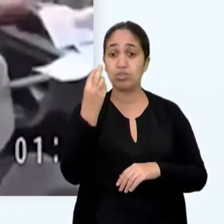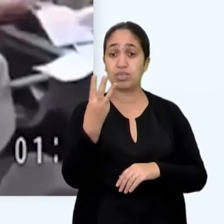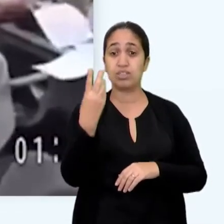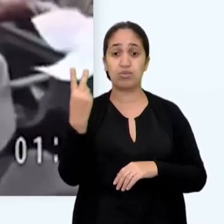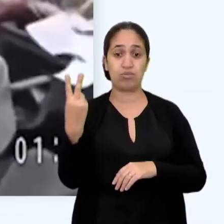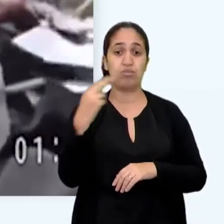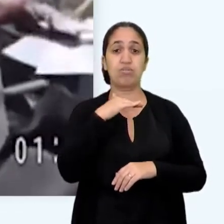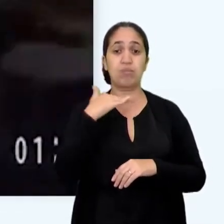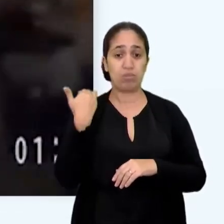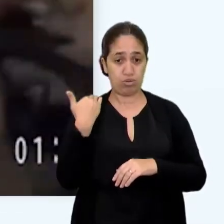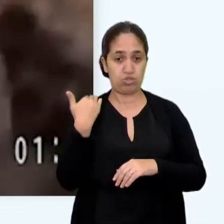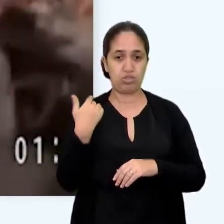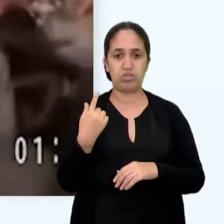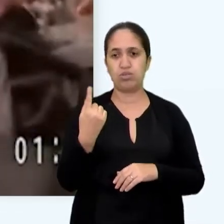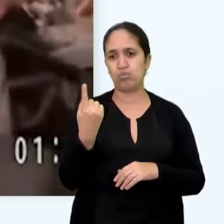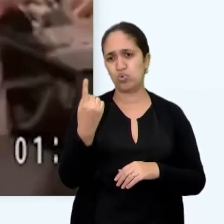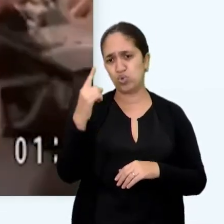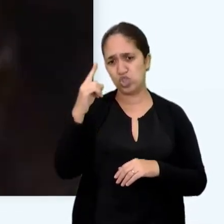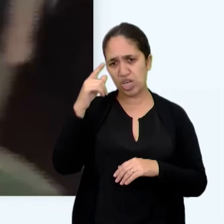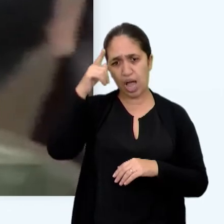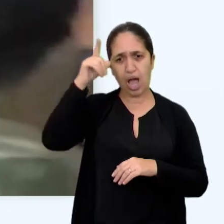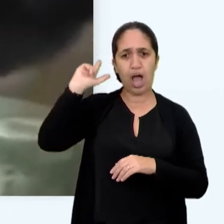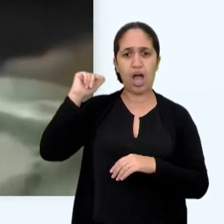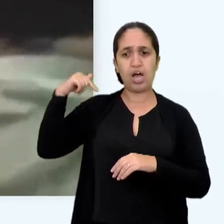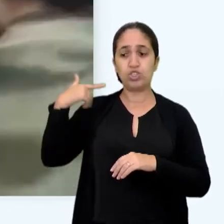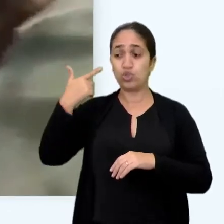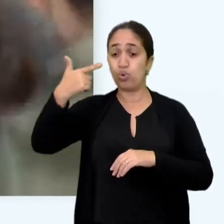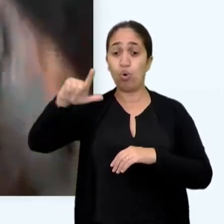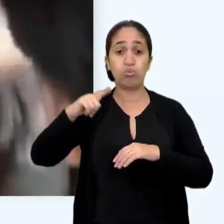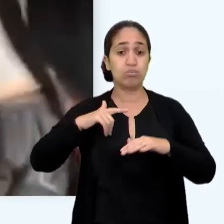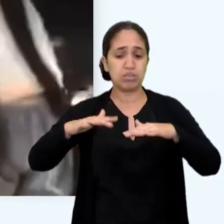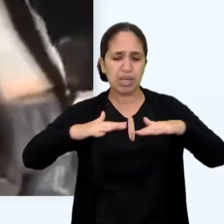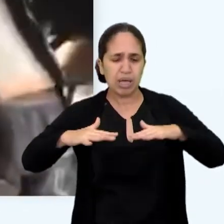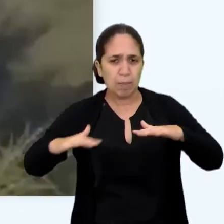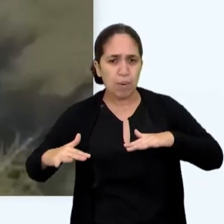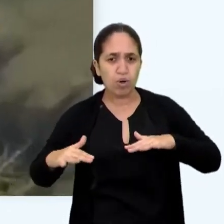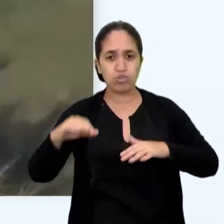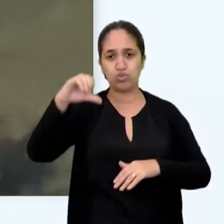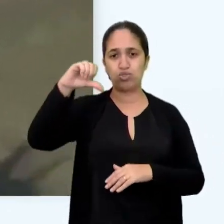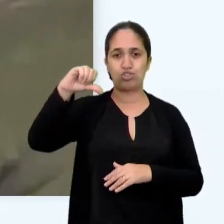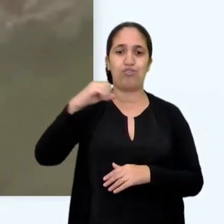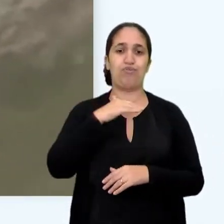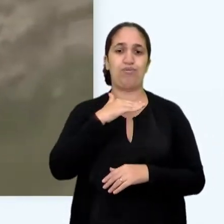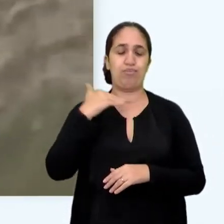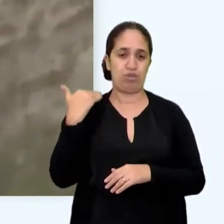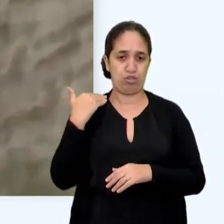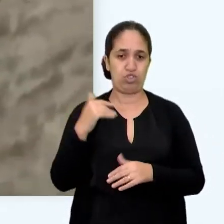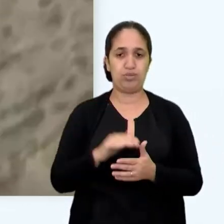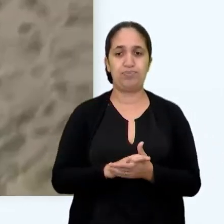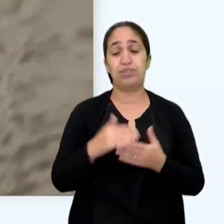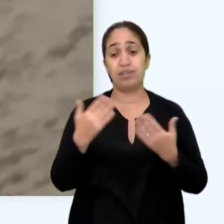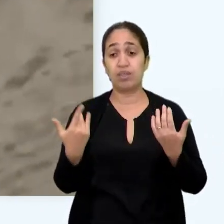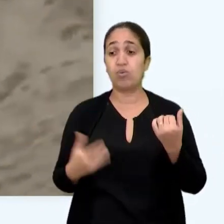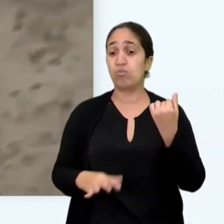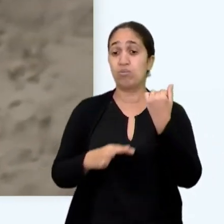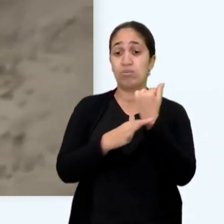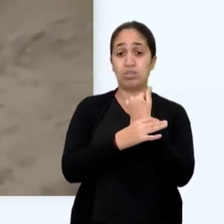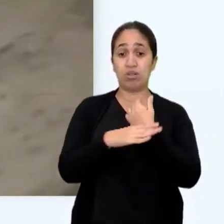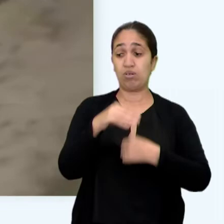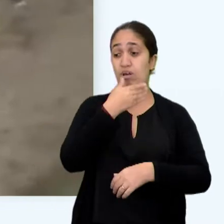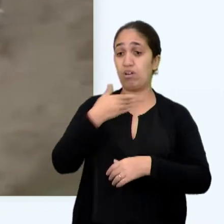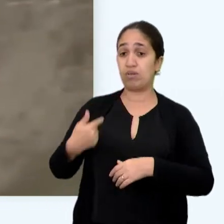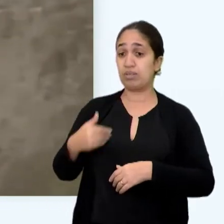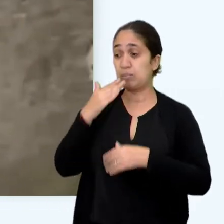mortos. Um dia antes, outro terremoto tinha causado 9 mortes. Por segurança, as autoridades pediram